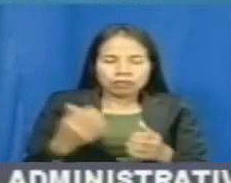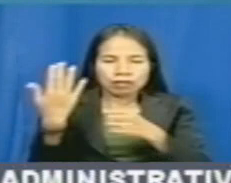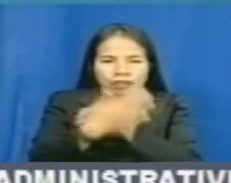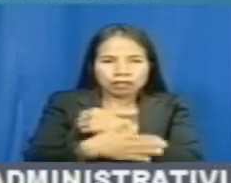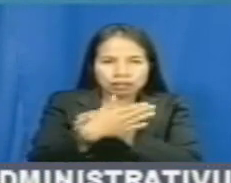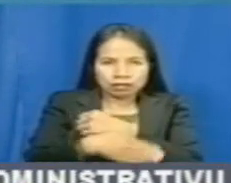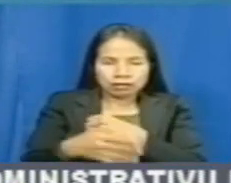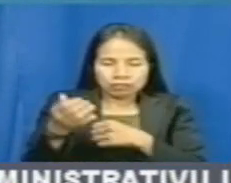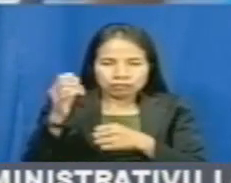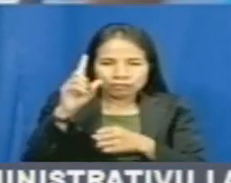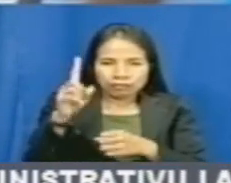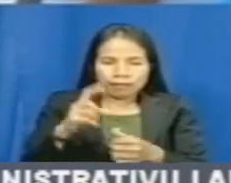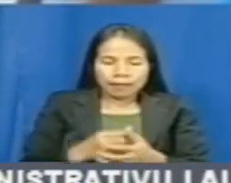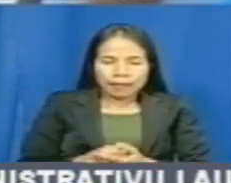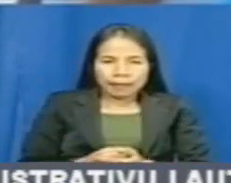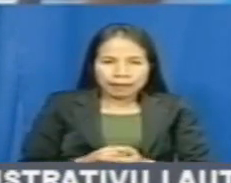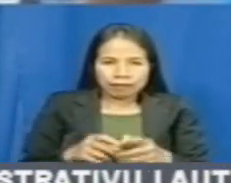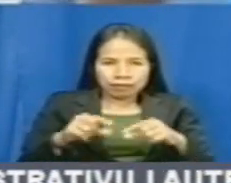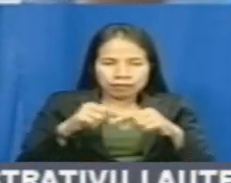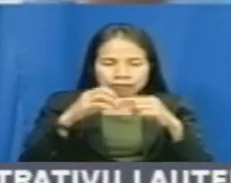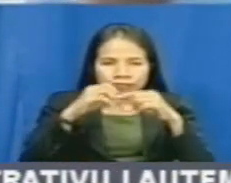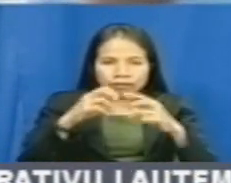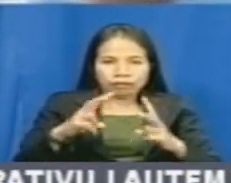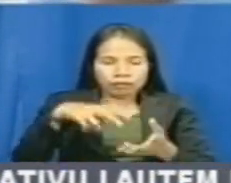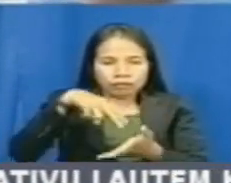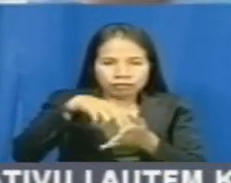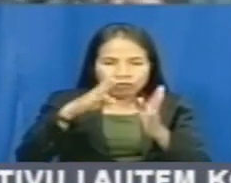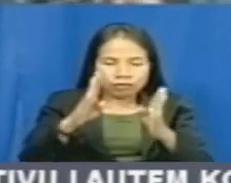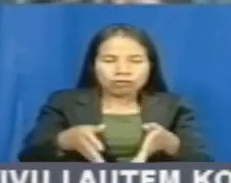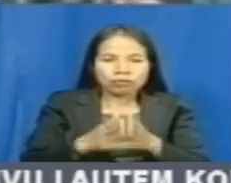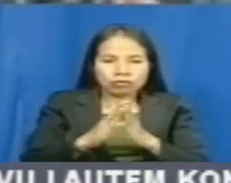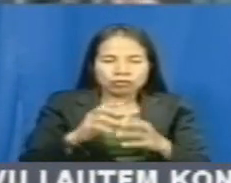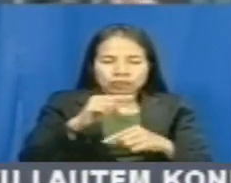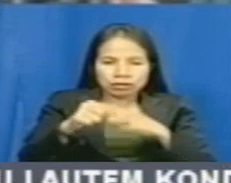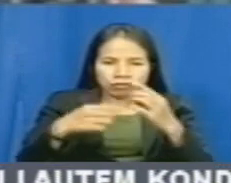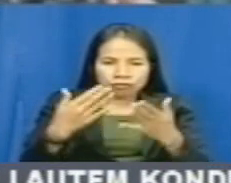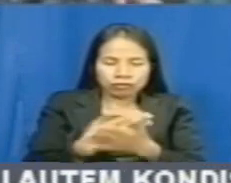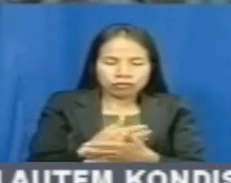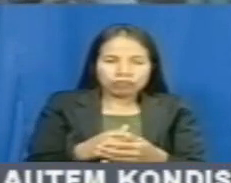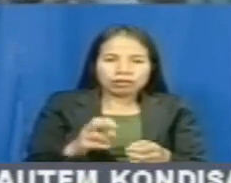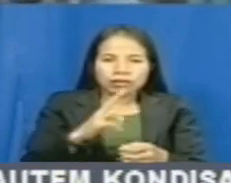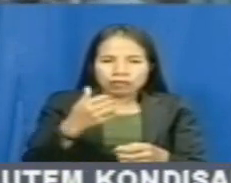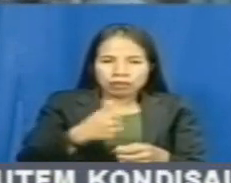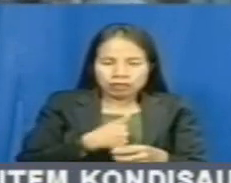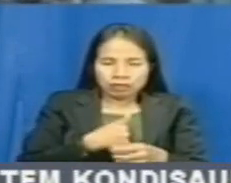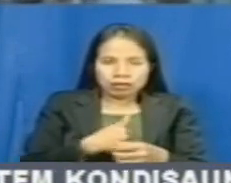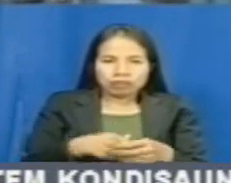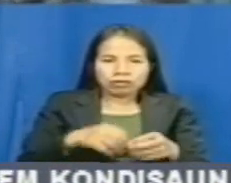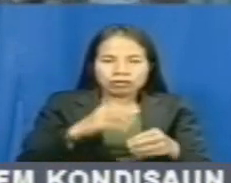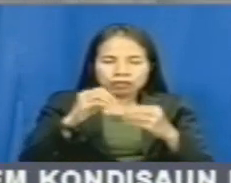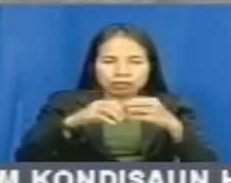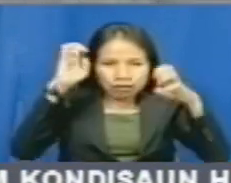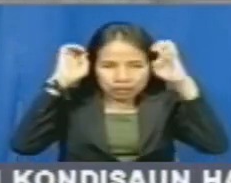rasi. Fundador Região 4, Ernesto Dudu. Husu geração fon sira atu investe an i ha setor